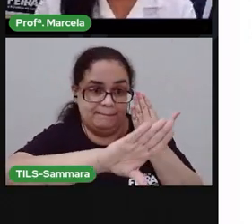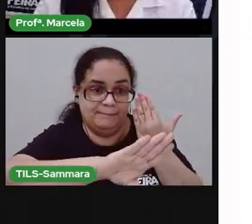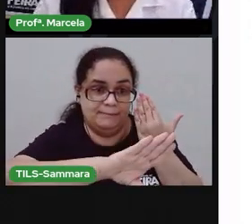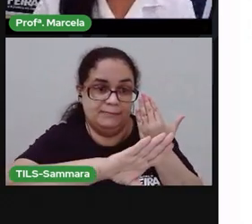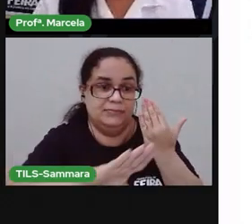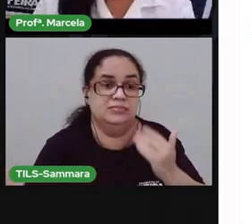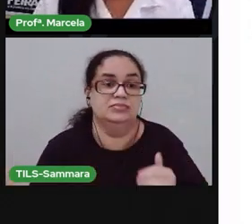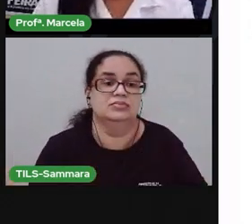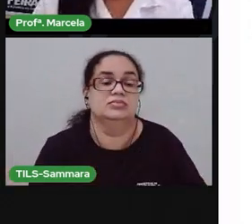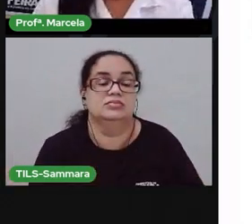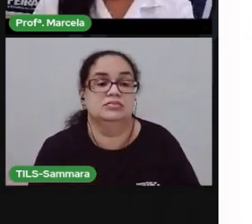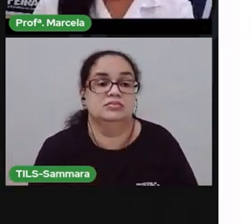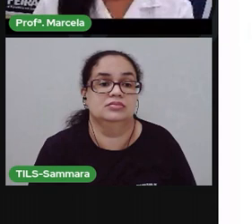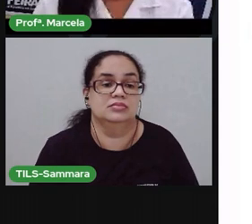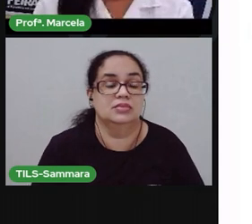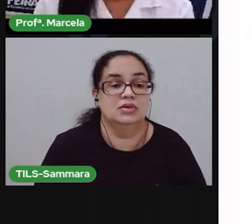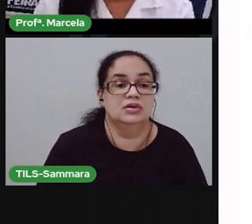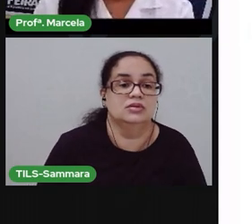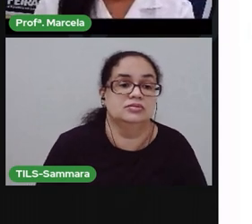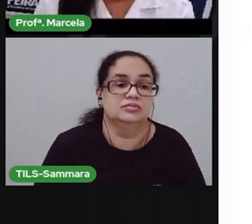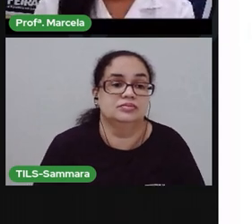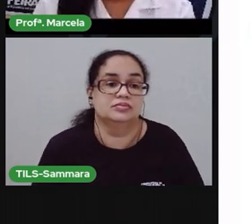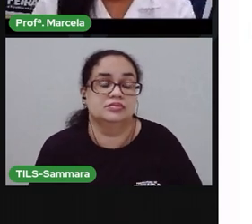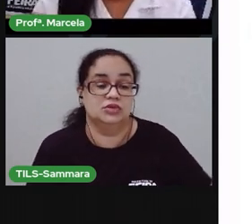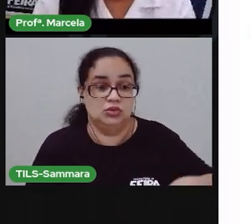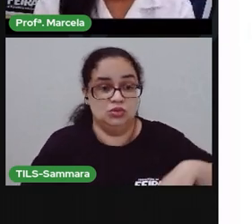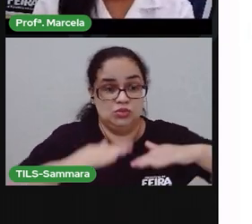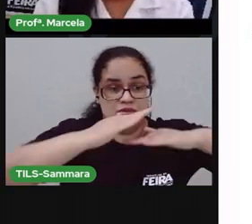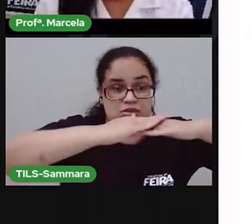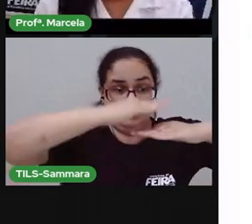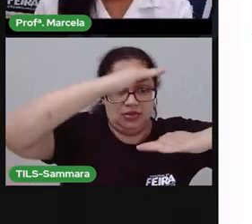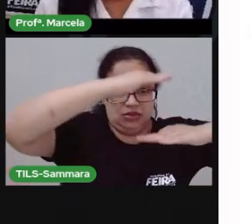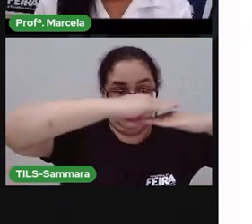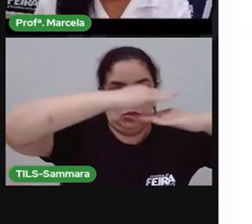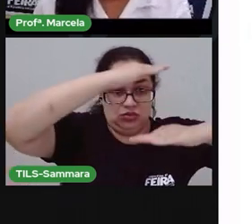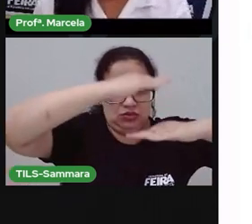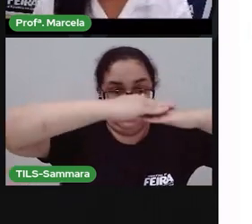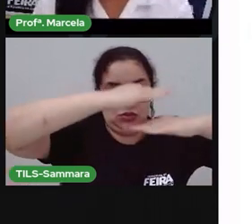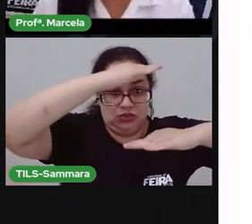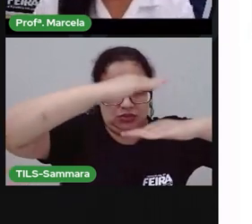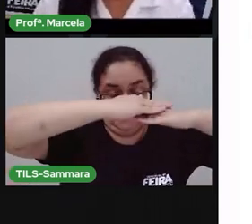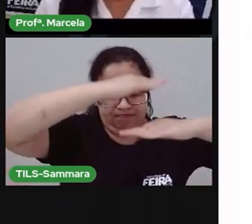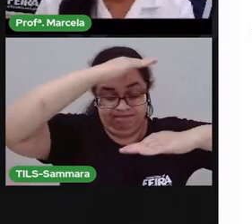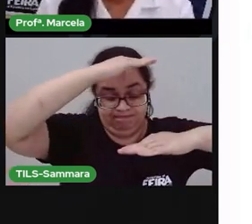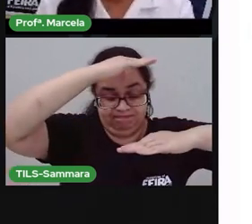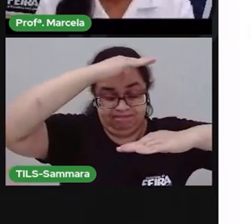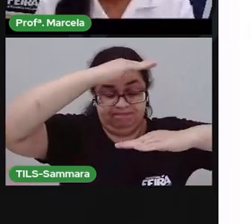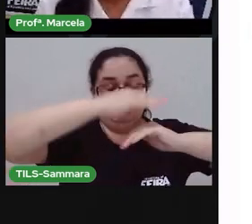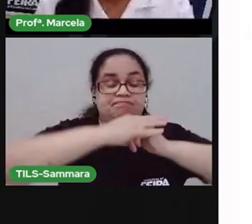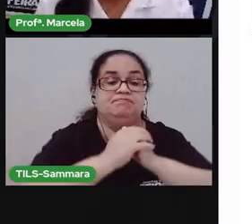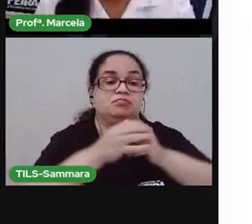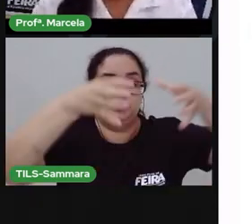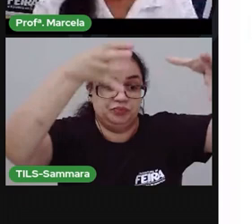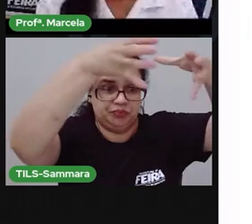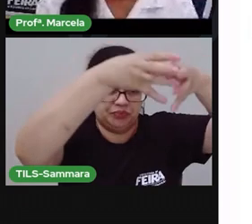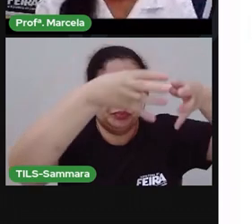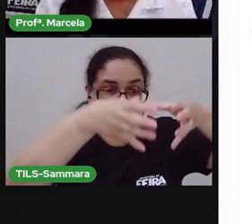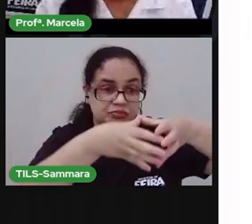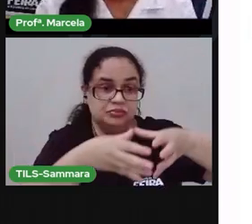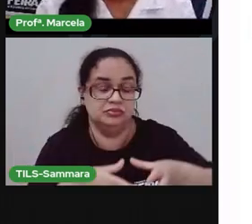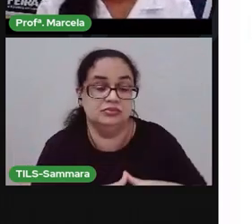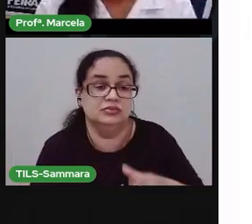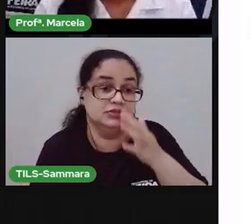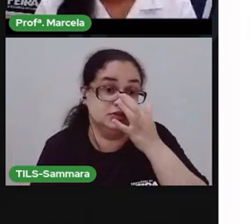versos são os espaços que tem entre um verso e outro, entre uma estrofe e outra. E que